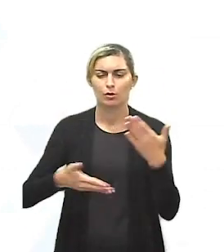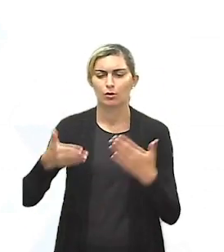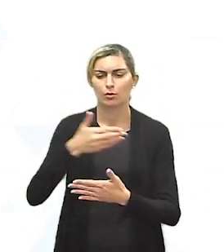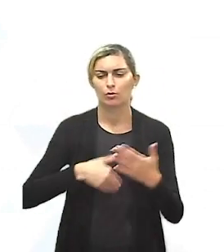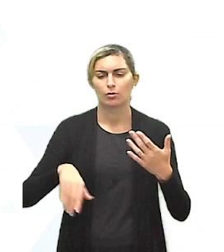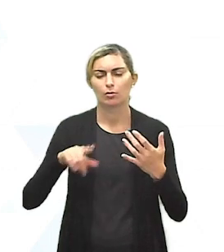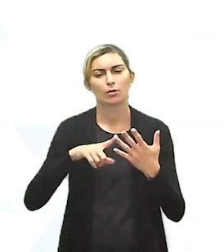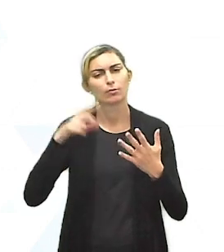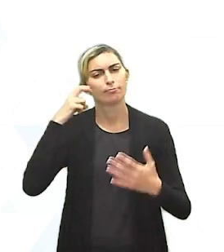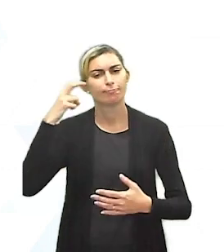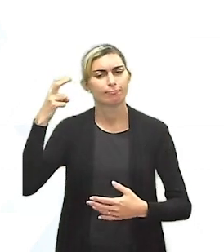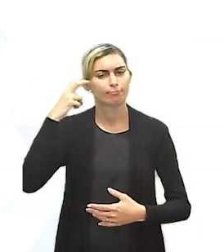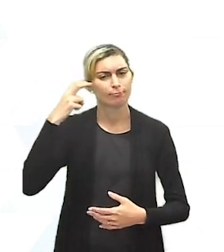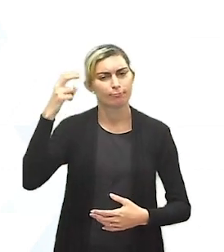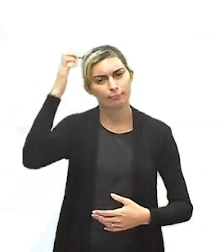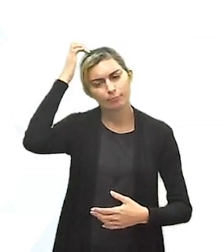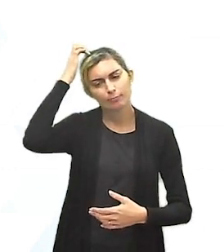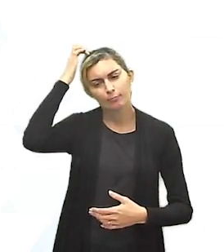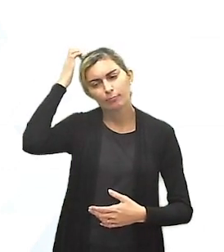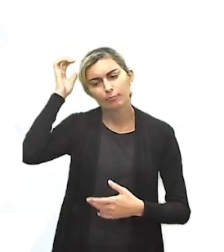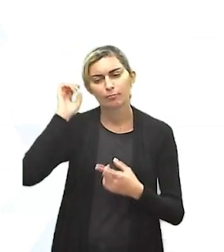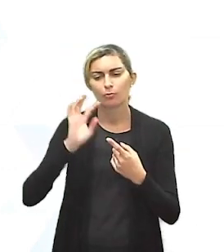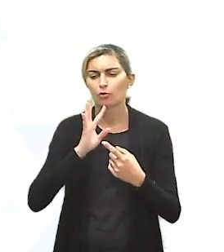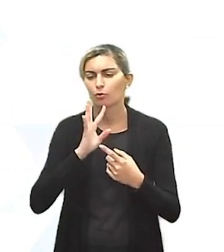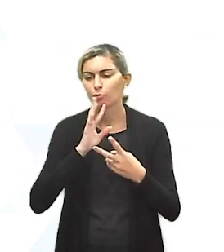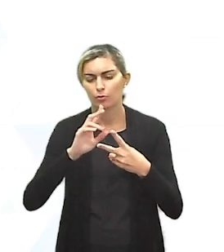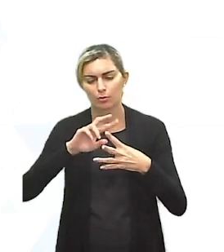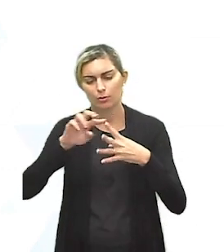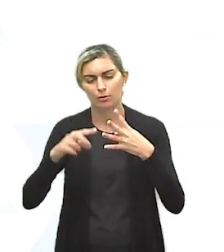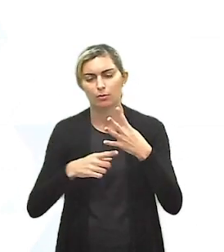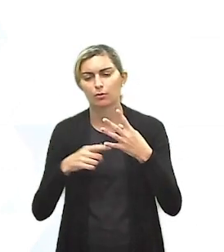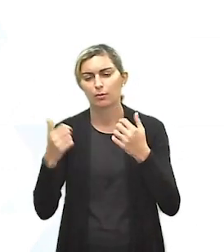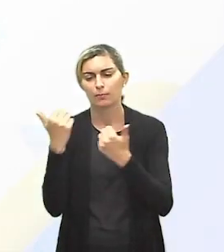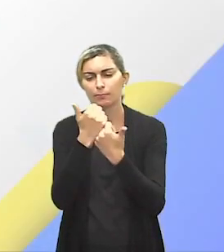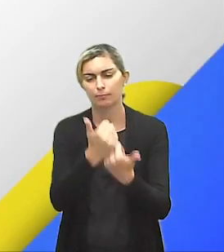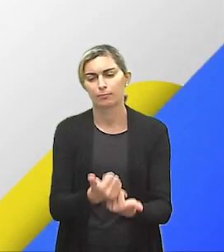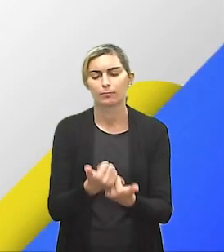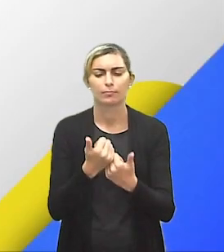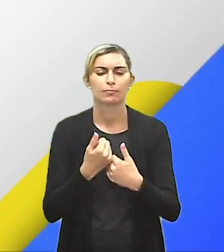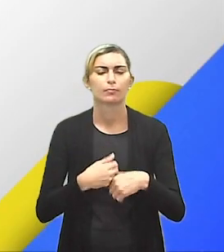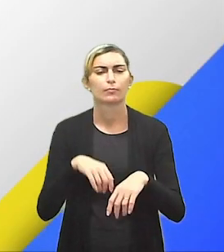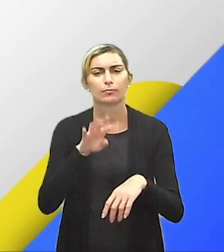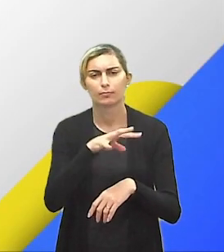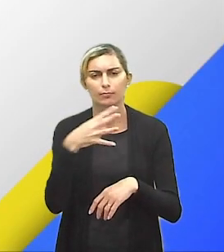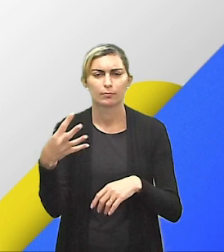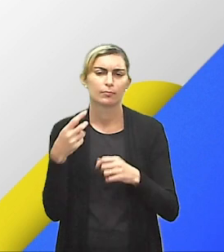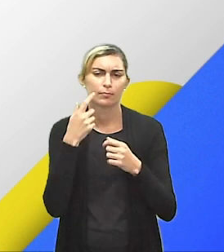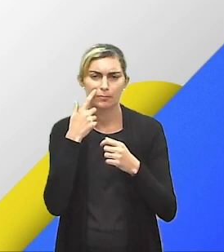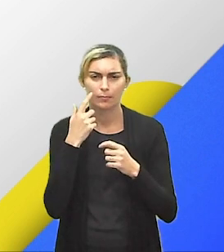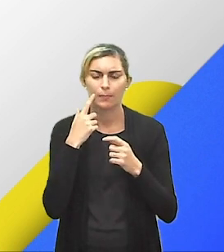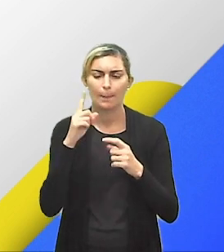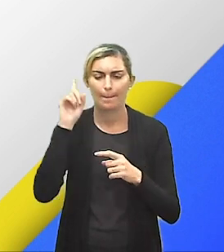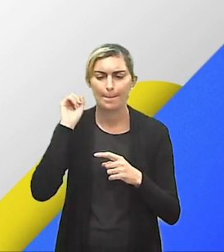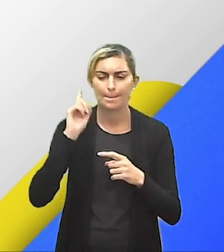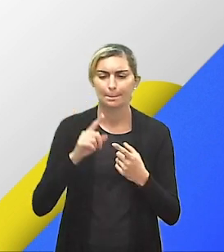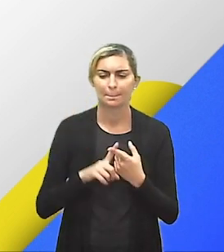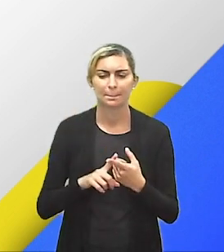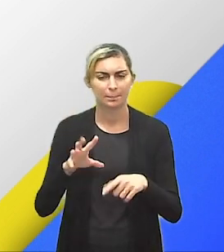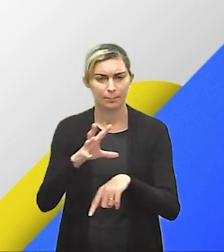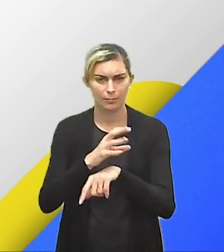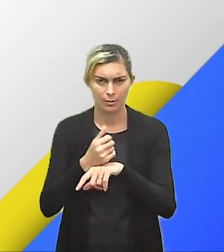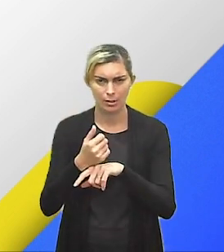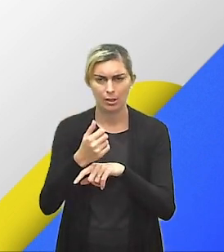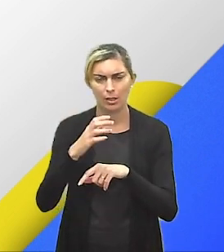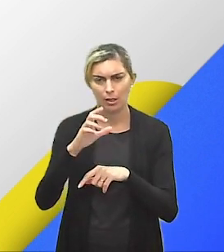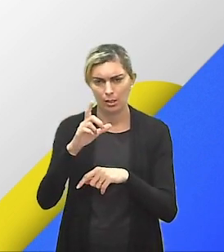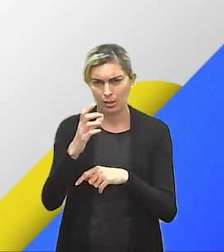o intelectual. Vamos conhecer um pouco mais sobre eles na representação gráfica? Como vocês podem ver, o capital